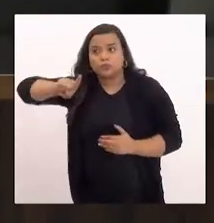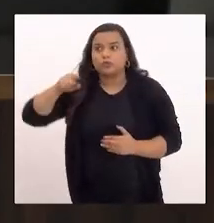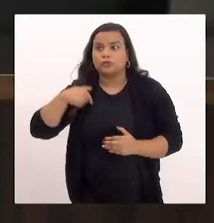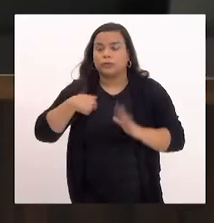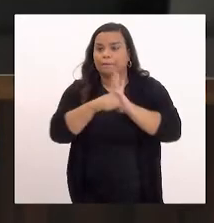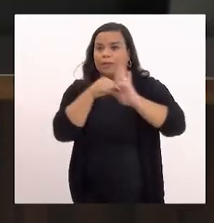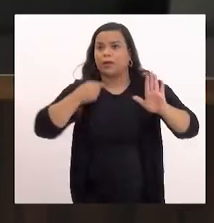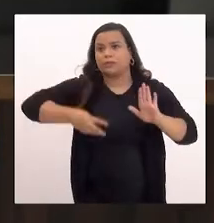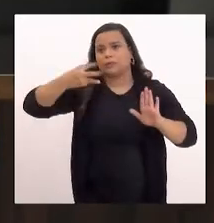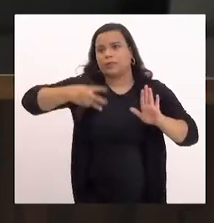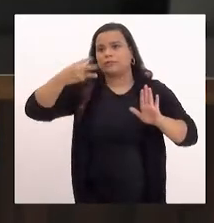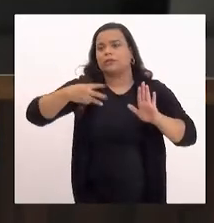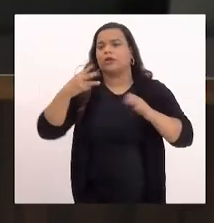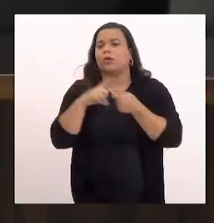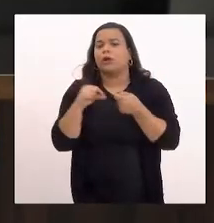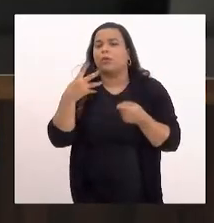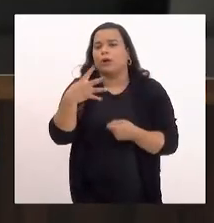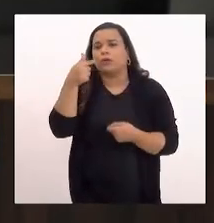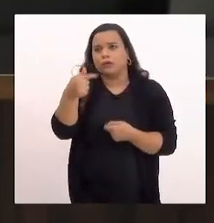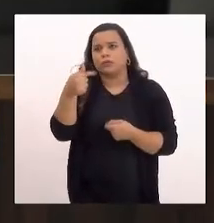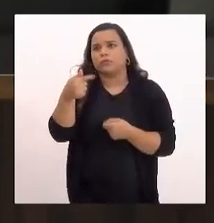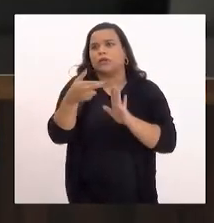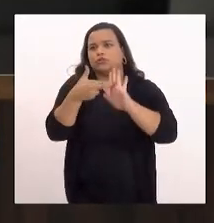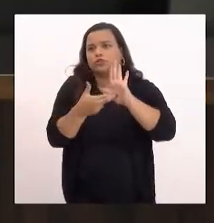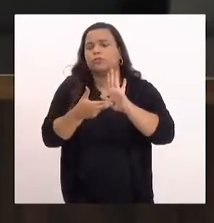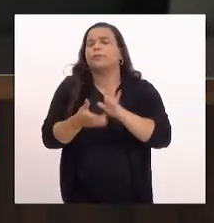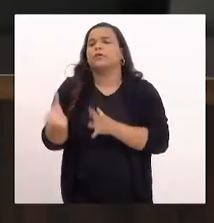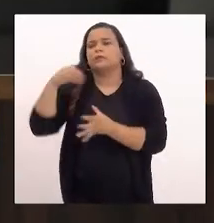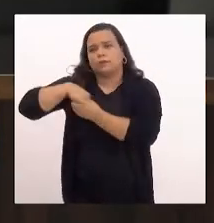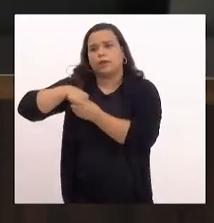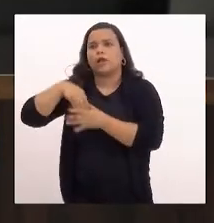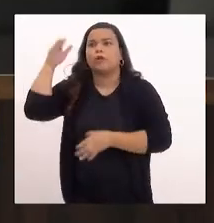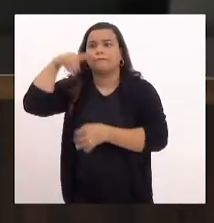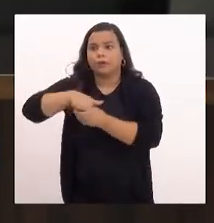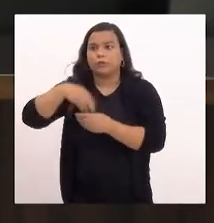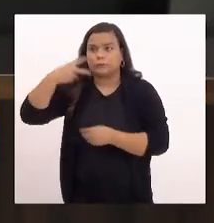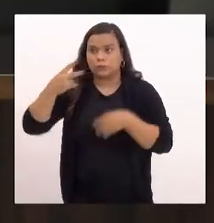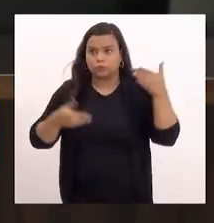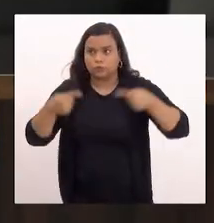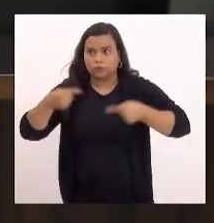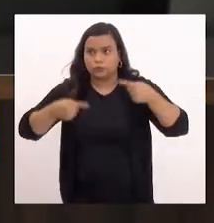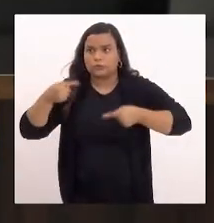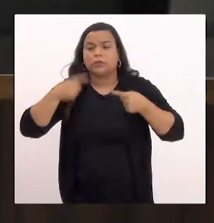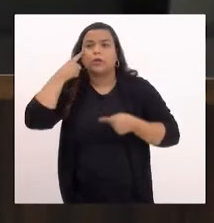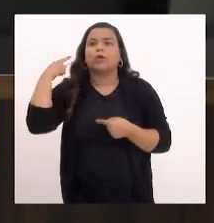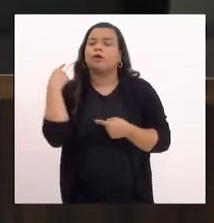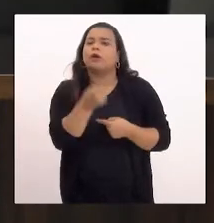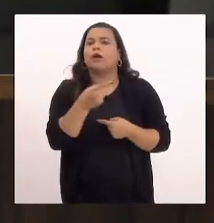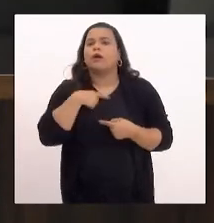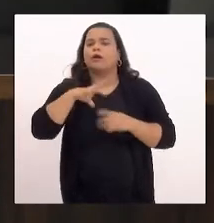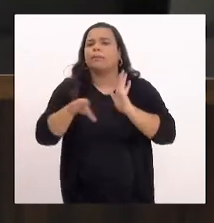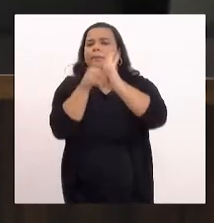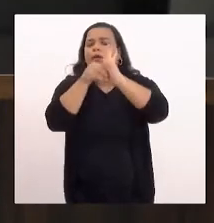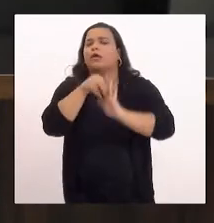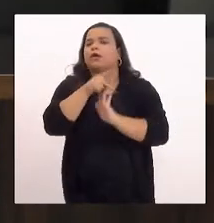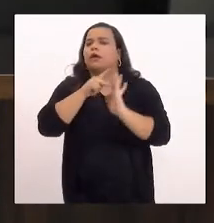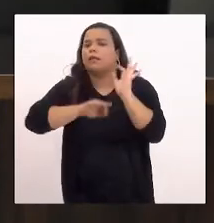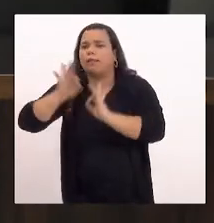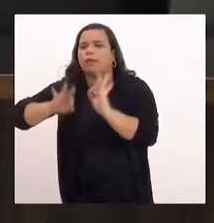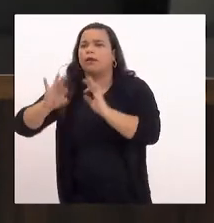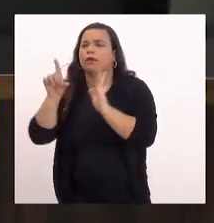artigo 47, do regimento interno, intermitação originária, em votação, em segunda discussão, em redação do vencido, assim emendado. O projeto de lei